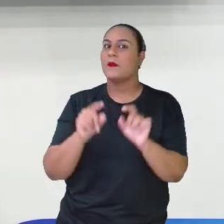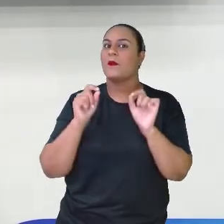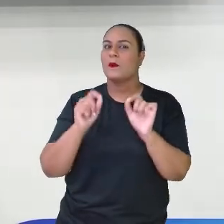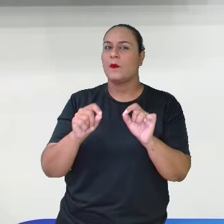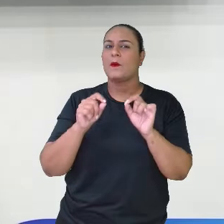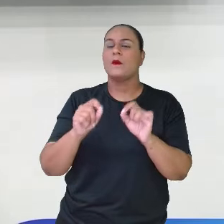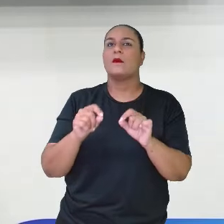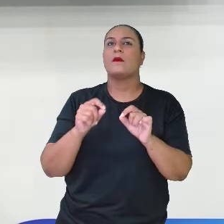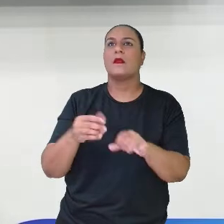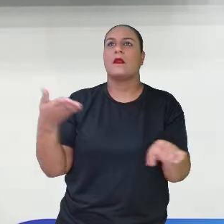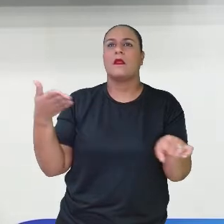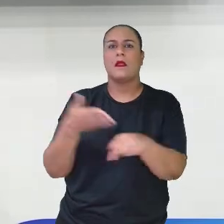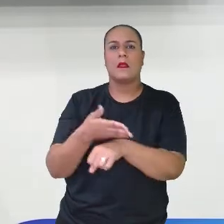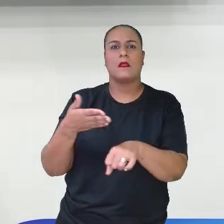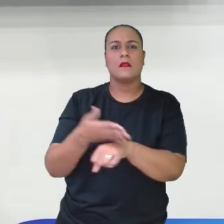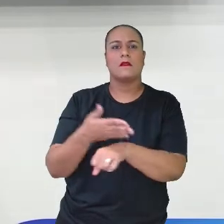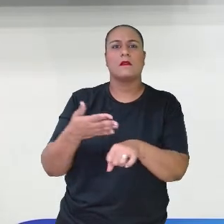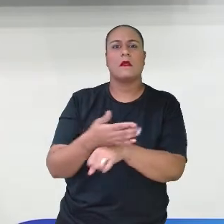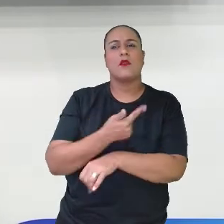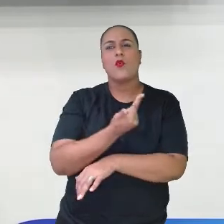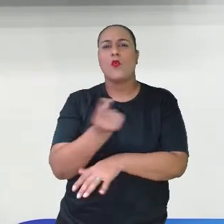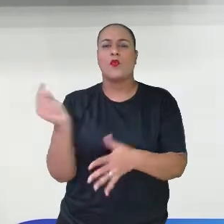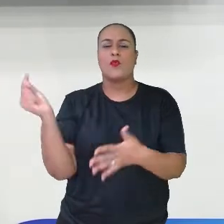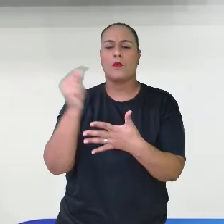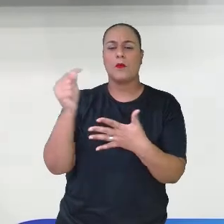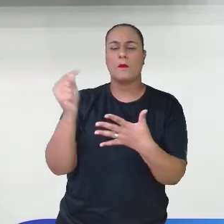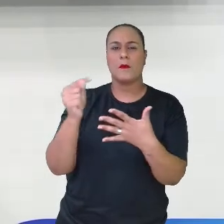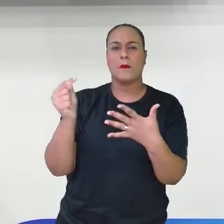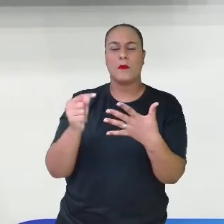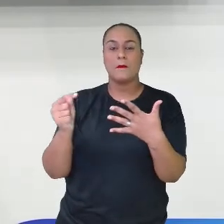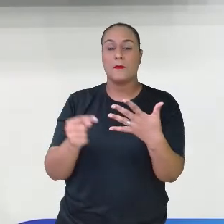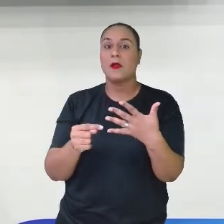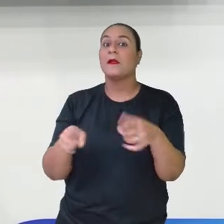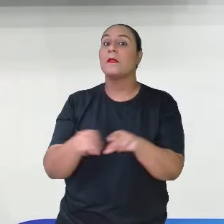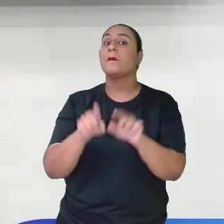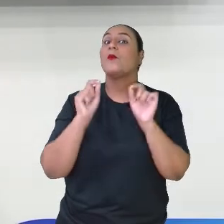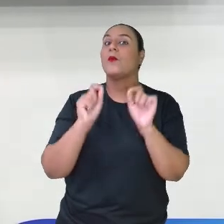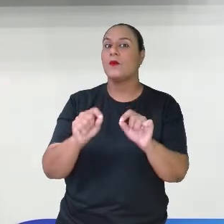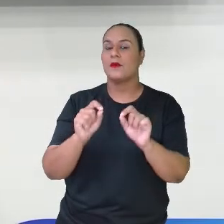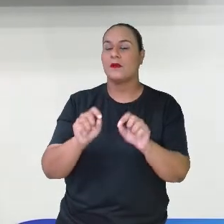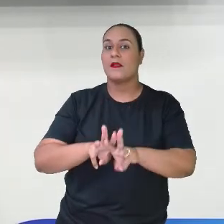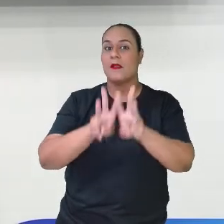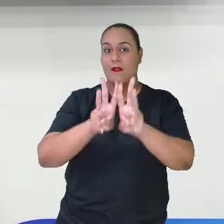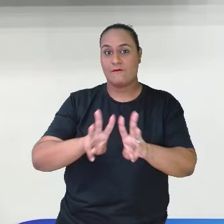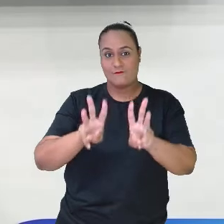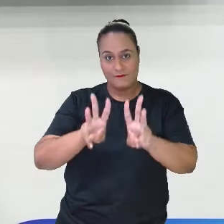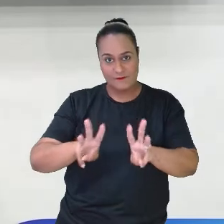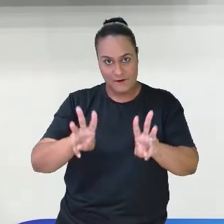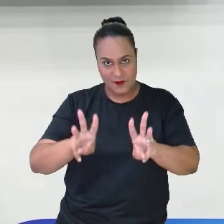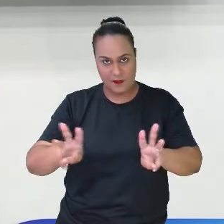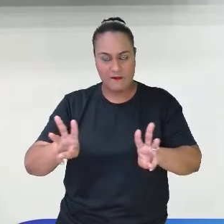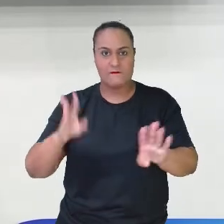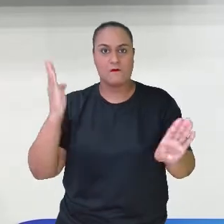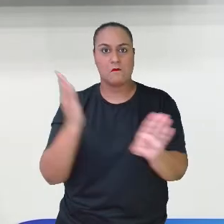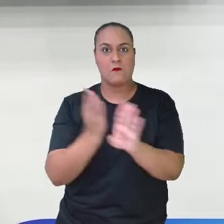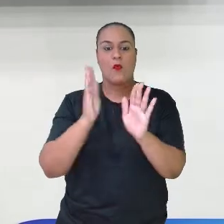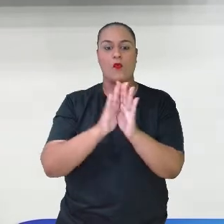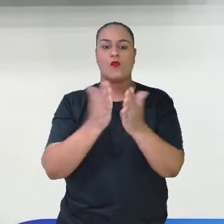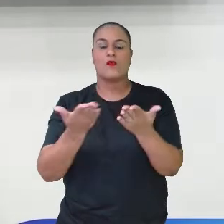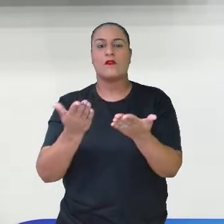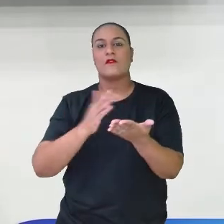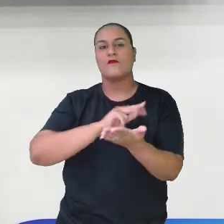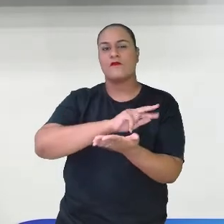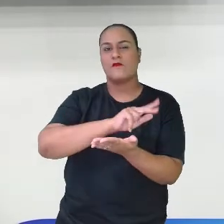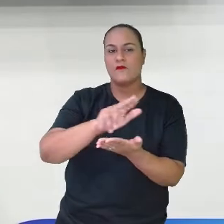por várias outras opções que tem neste menu, inclusive a árvore de livro, que, como vocês sabem, eu